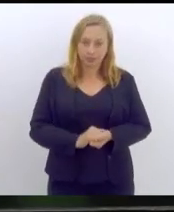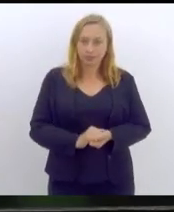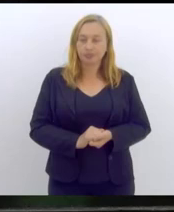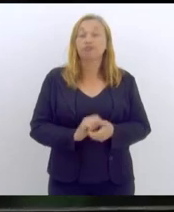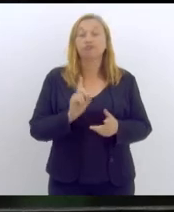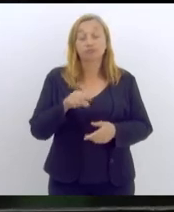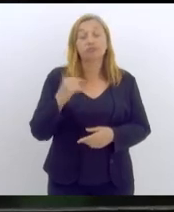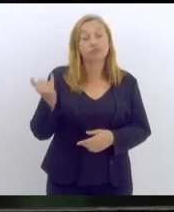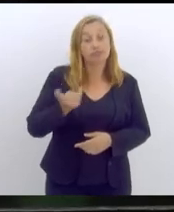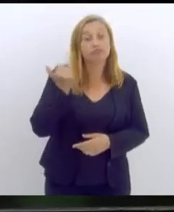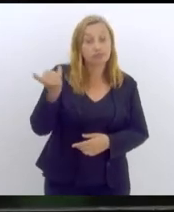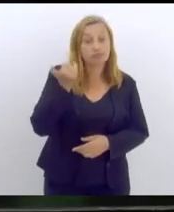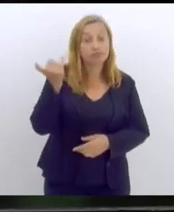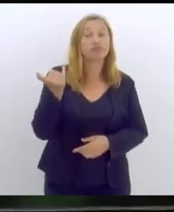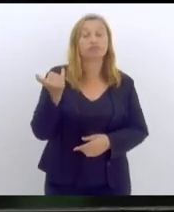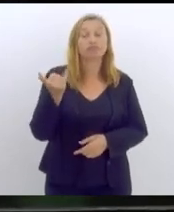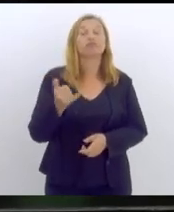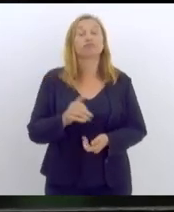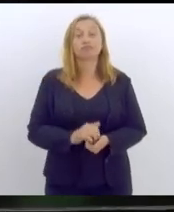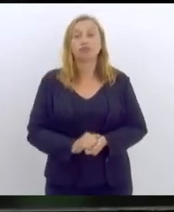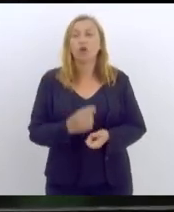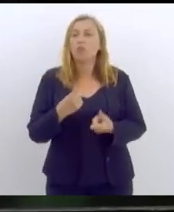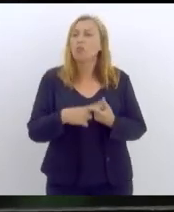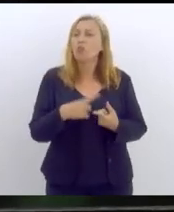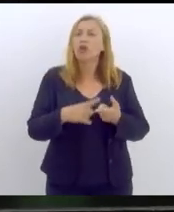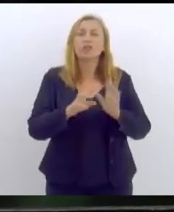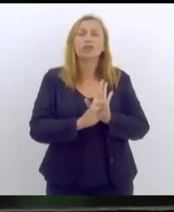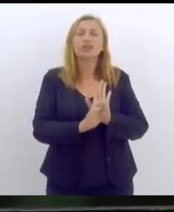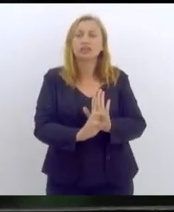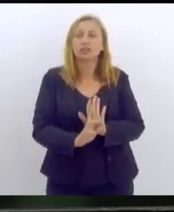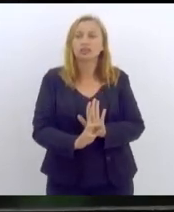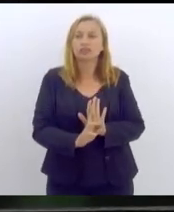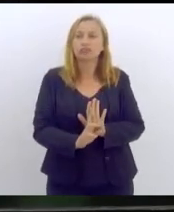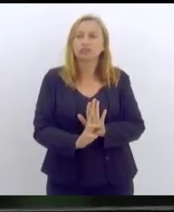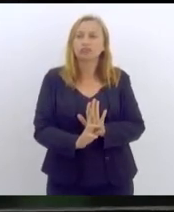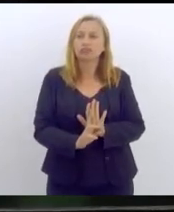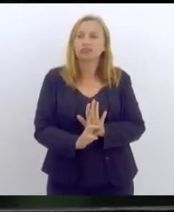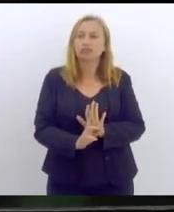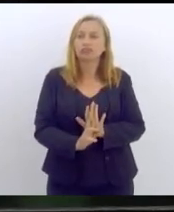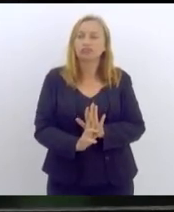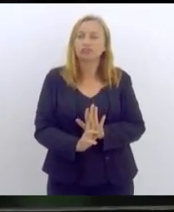é muito importante porque representa